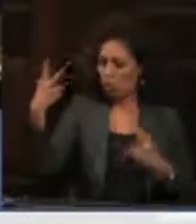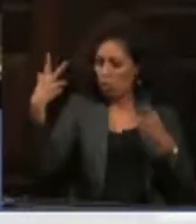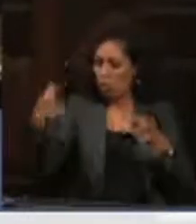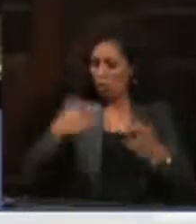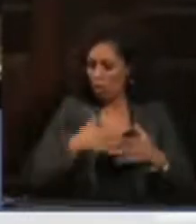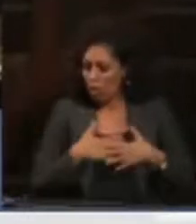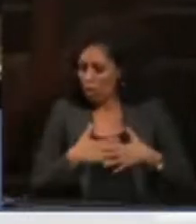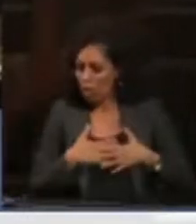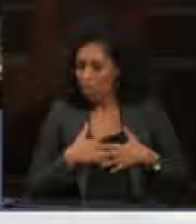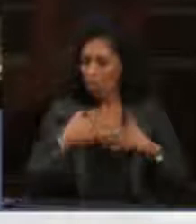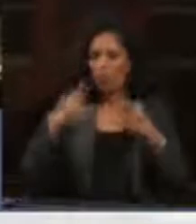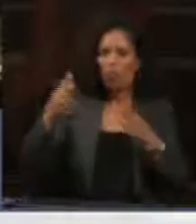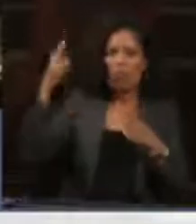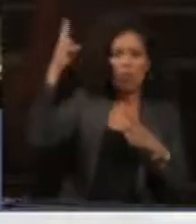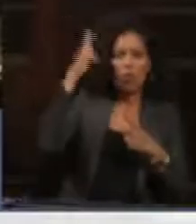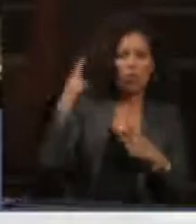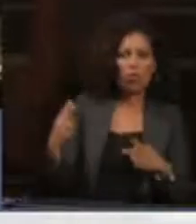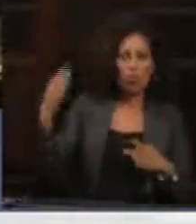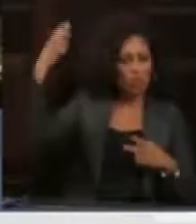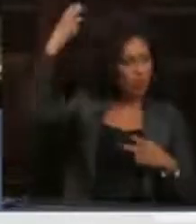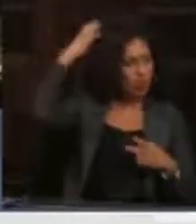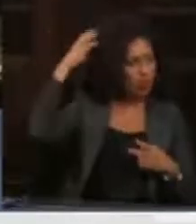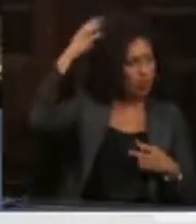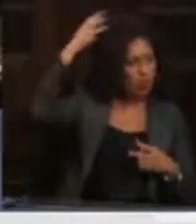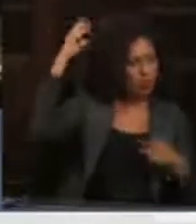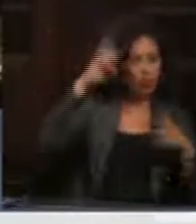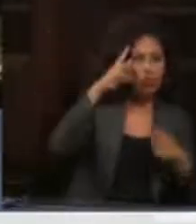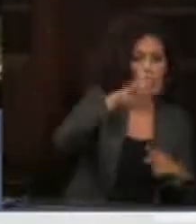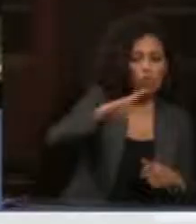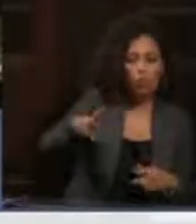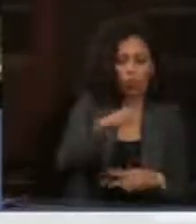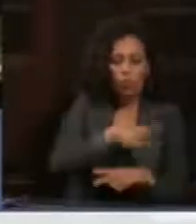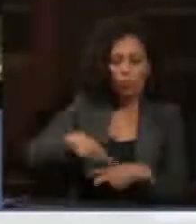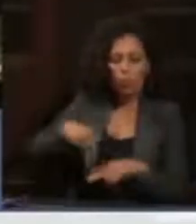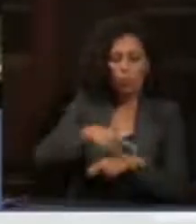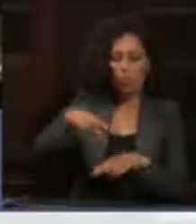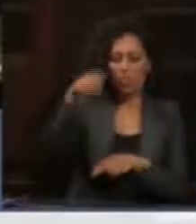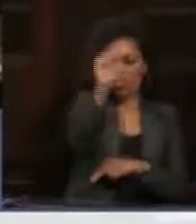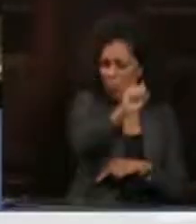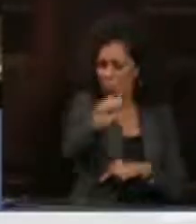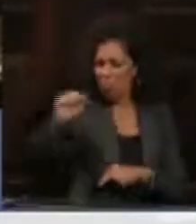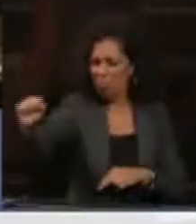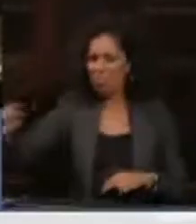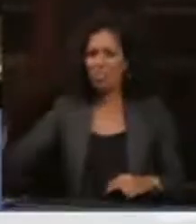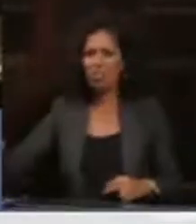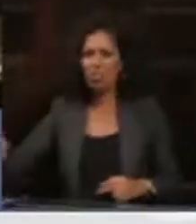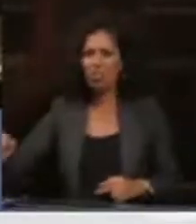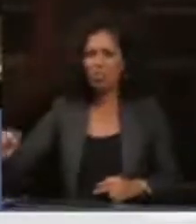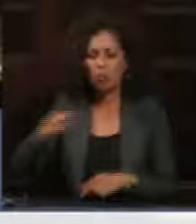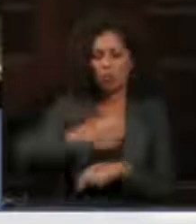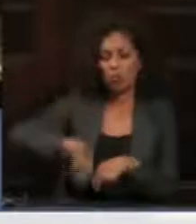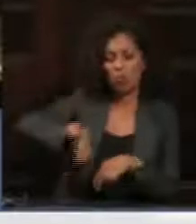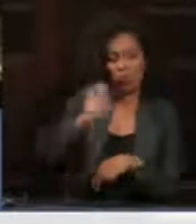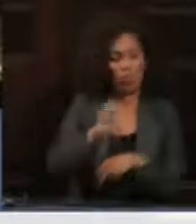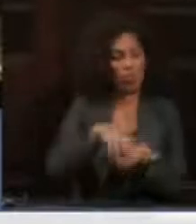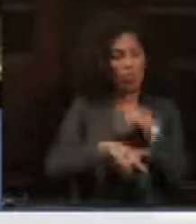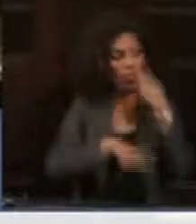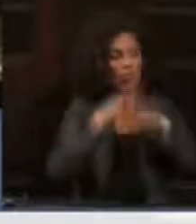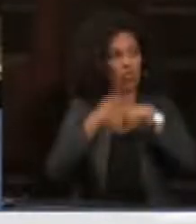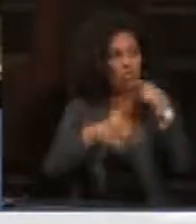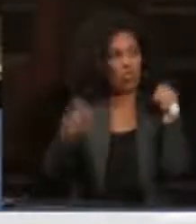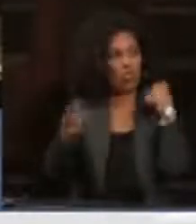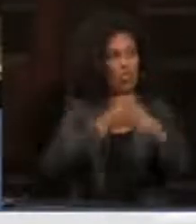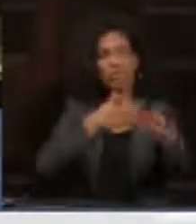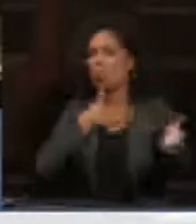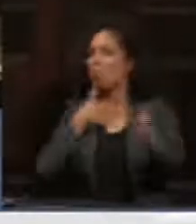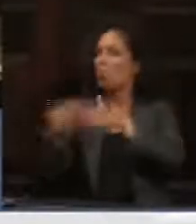Franco, sentiu o peso de um Estado genocida, de um Estado que diz que não importa o lugar que